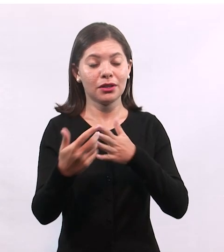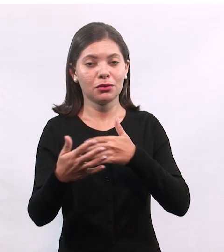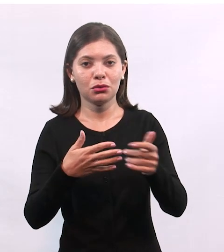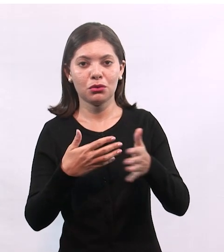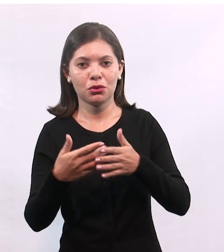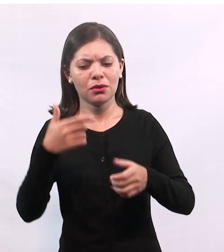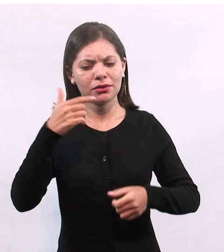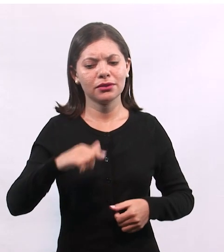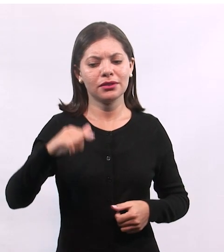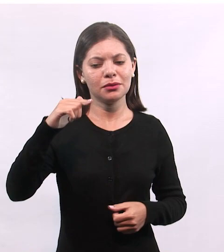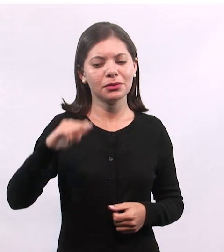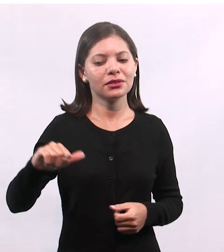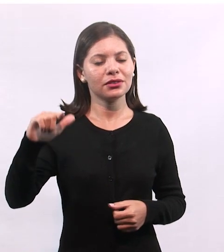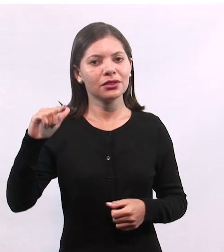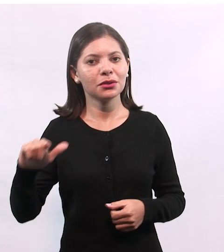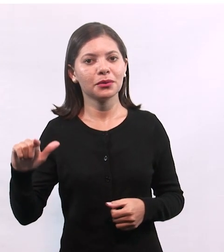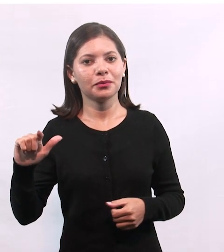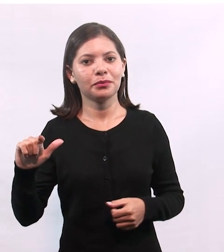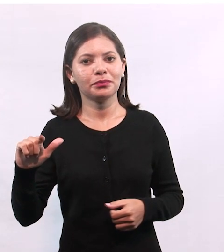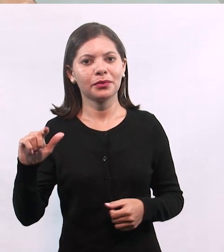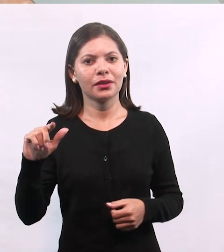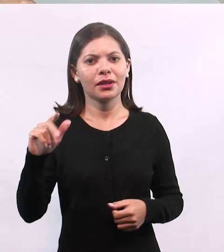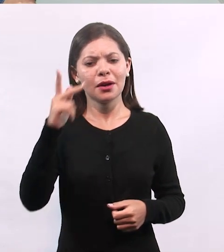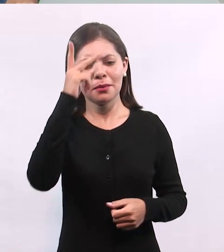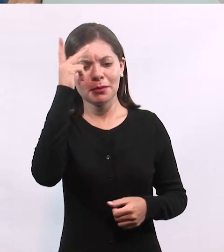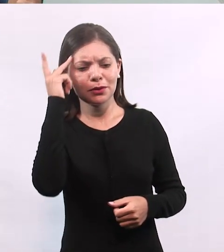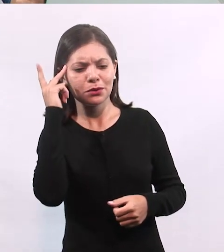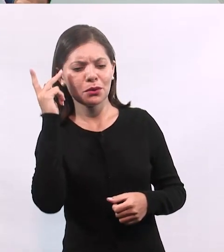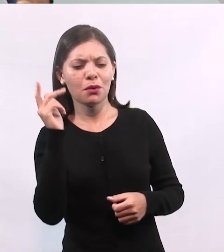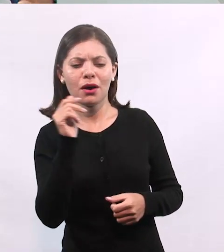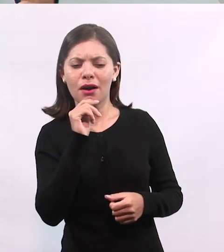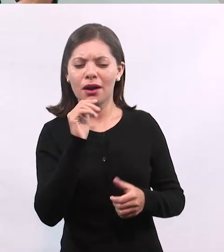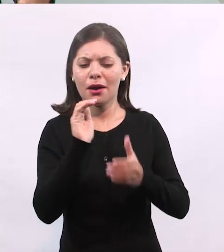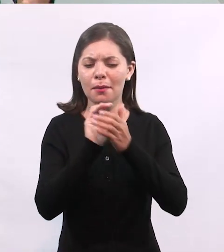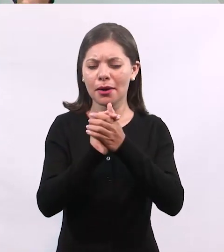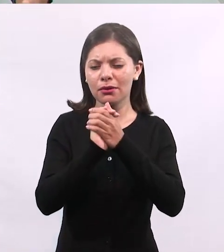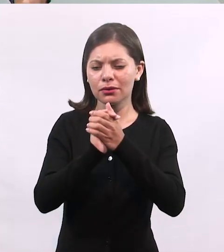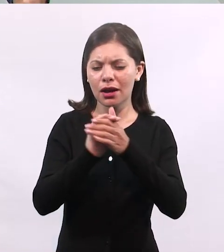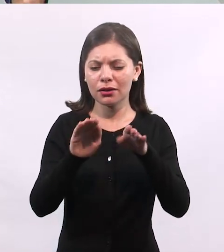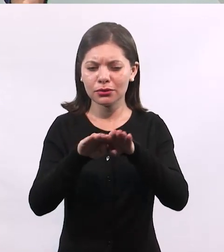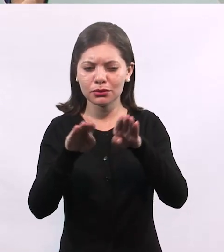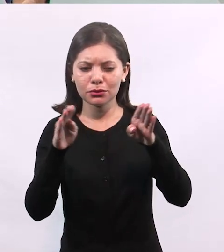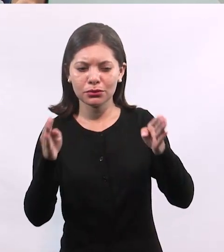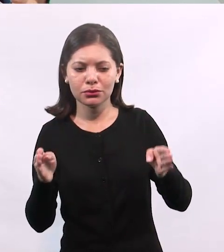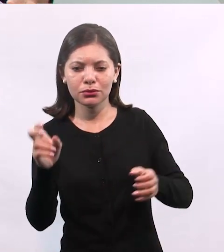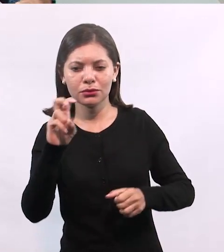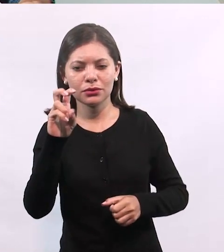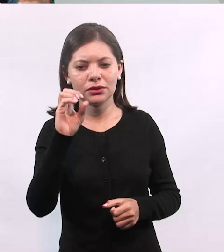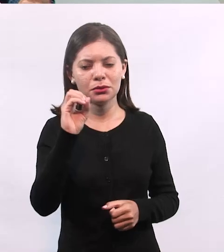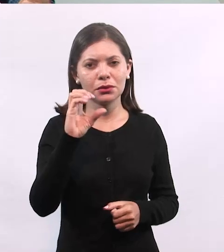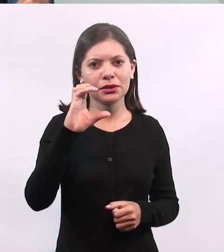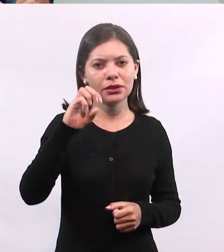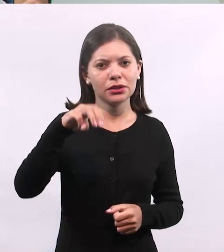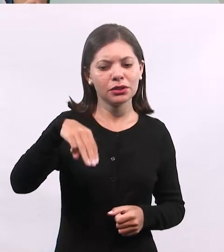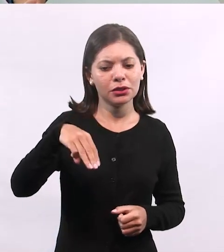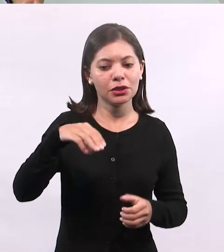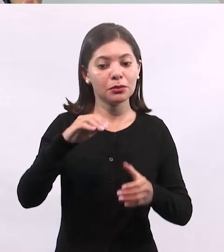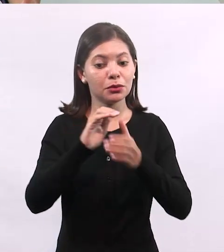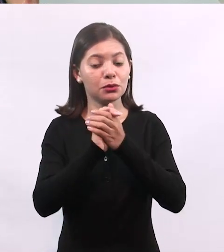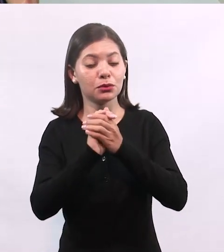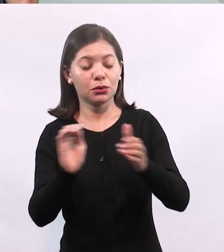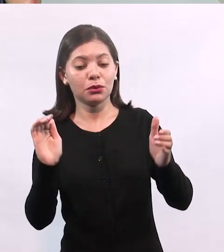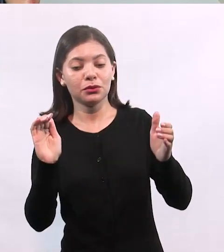mais que se repetido diversas vezes mesmo que a pessoa olha pega lá um dado 50 cm da mesa mestre aquele 50 cm